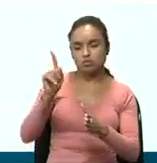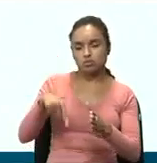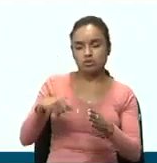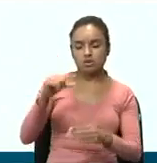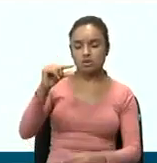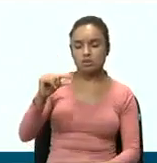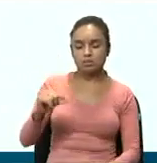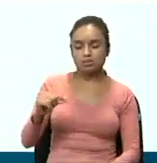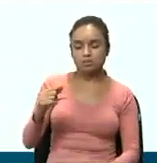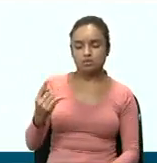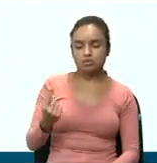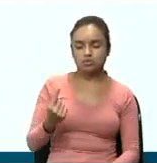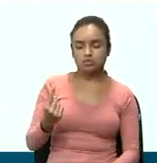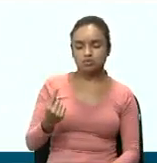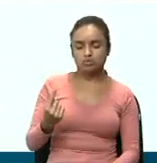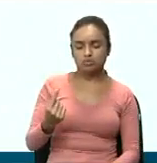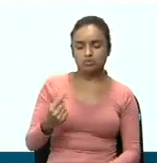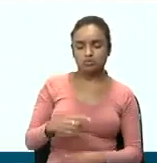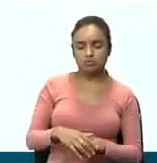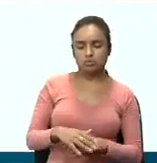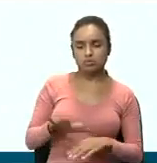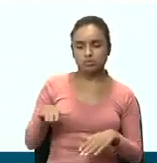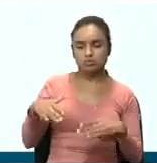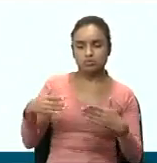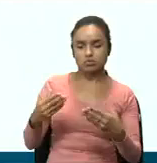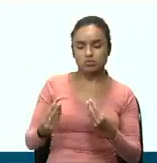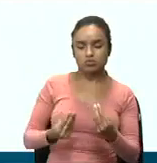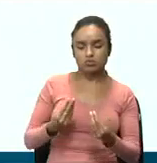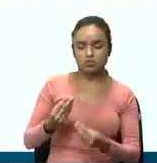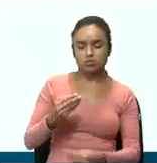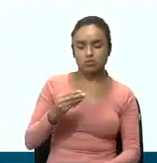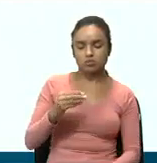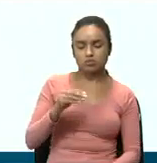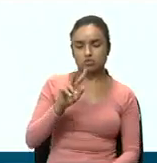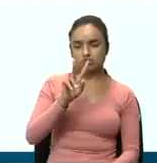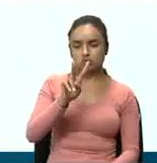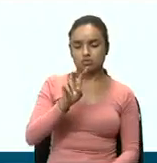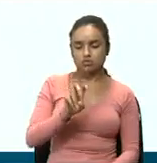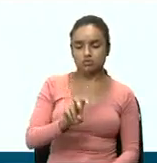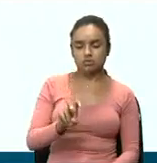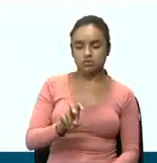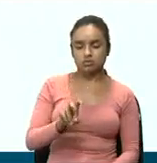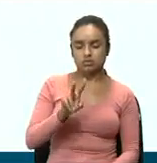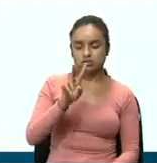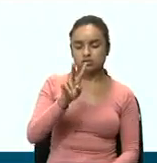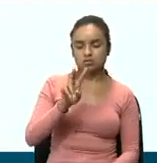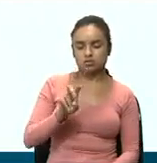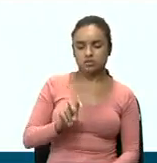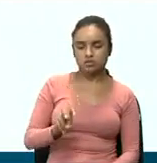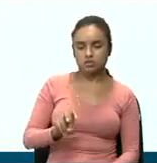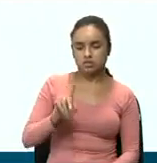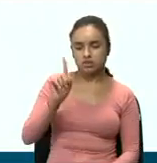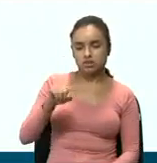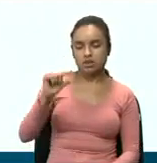menor que 1. Como 2/5 é menor que 1, essa série é uma série